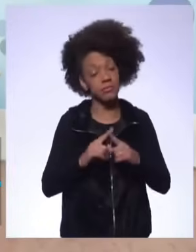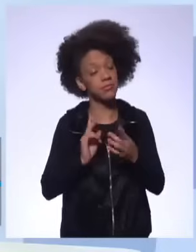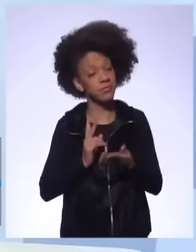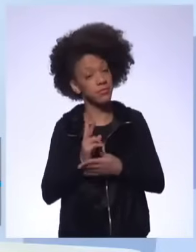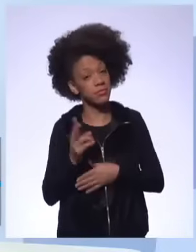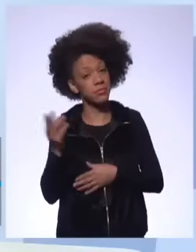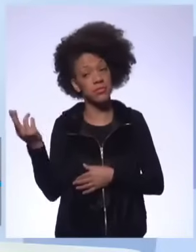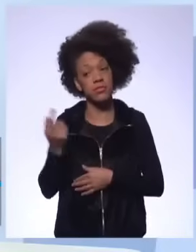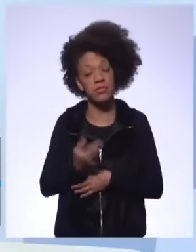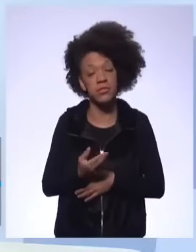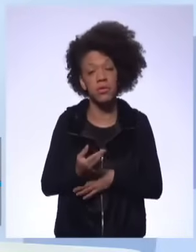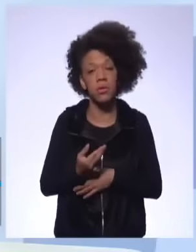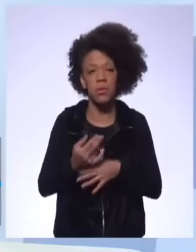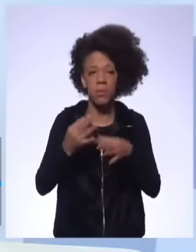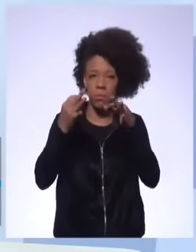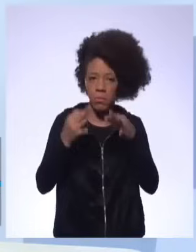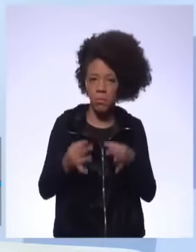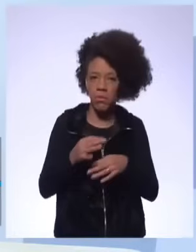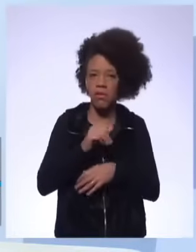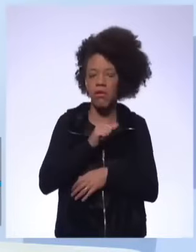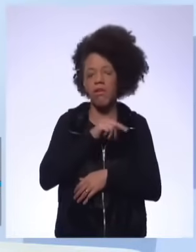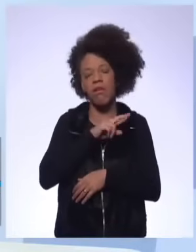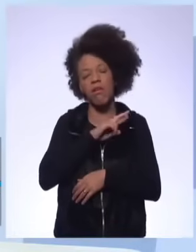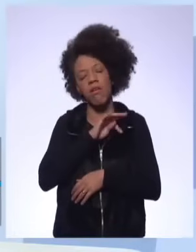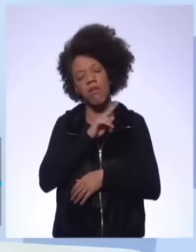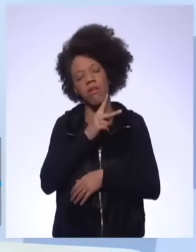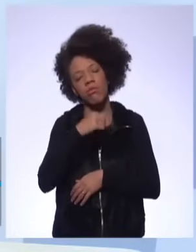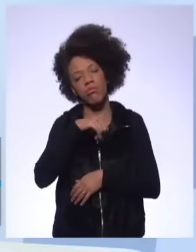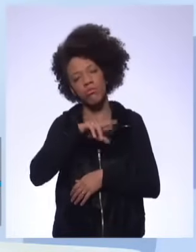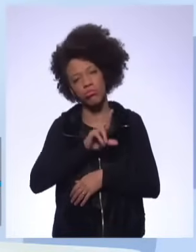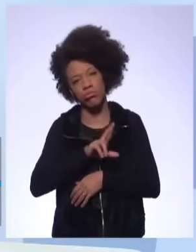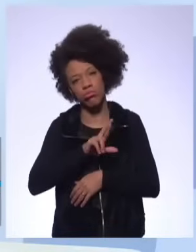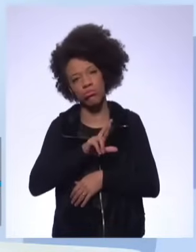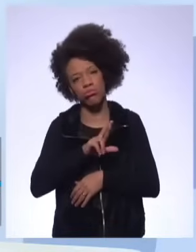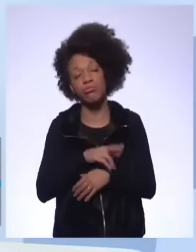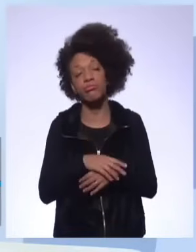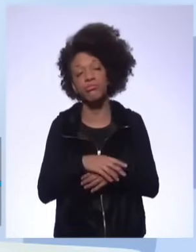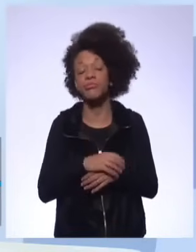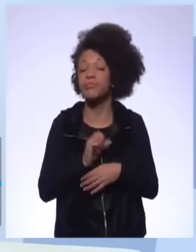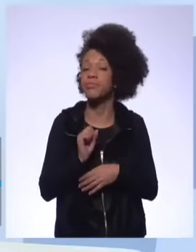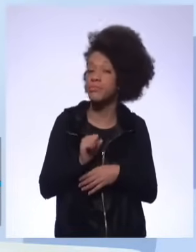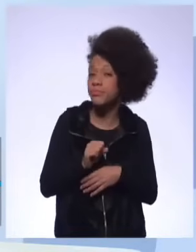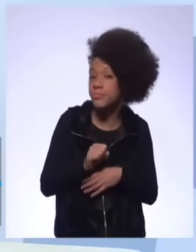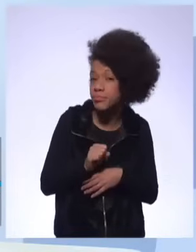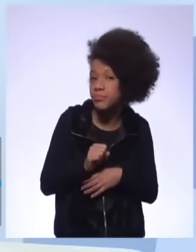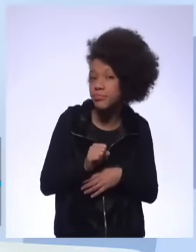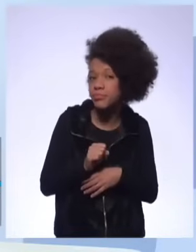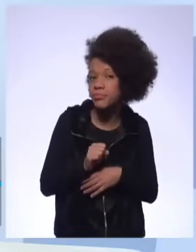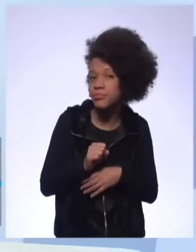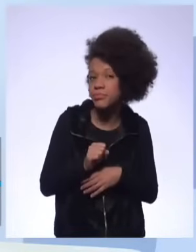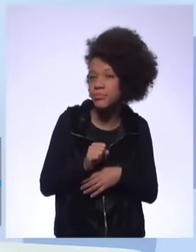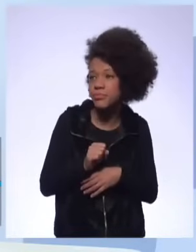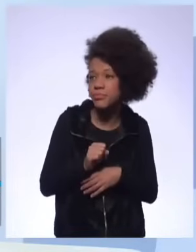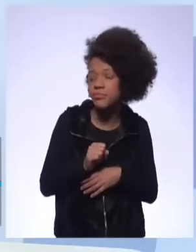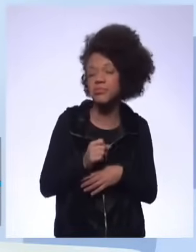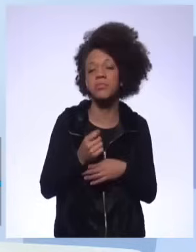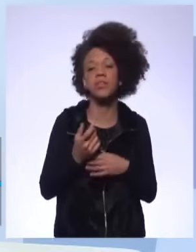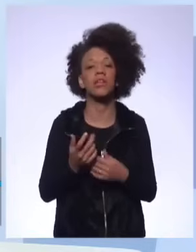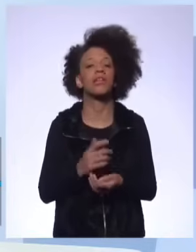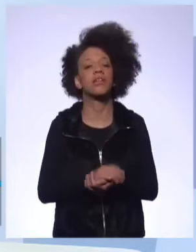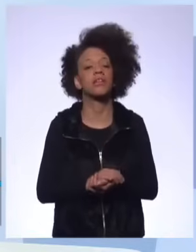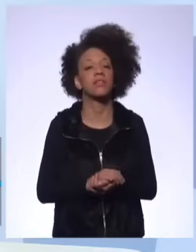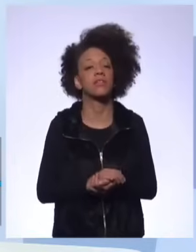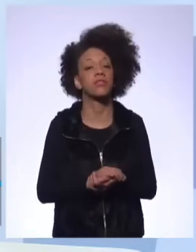as respostas completas, como a do Arthur, ele colocou assim, ó, sim, ver